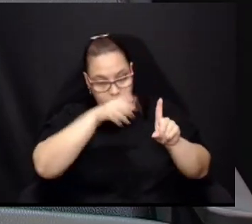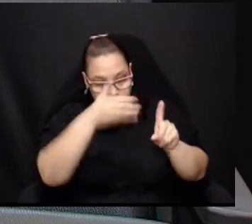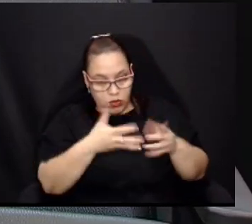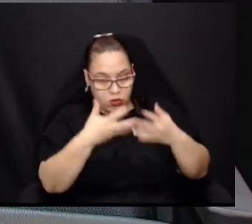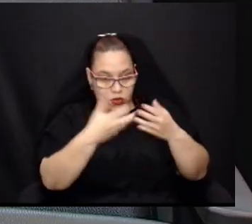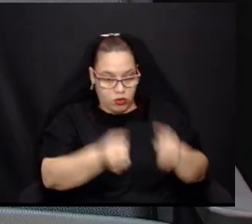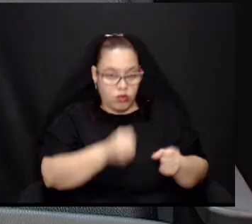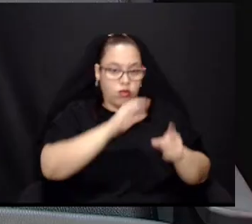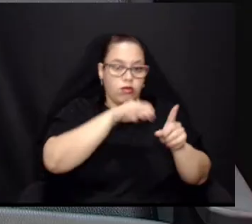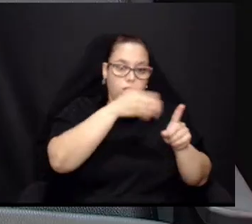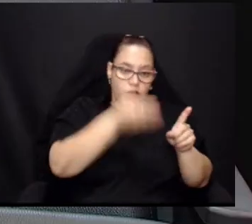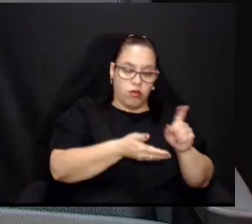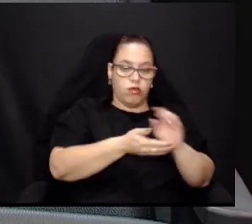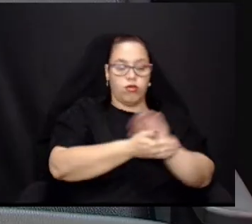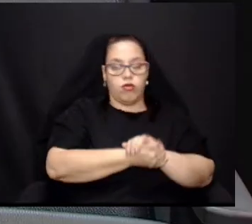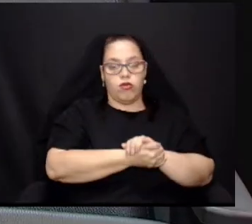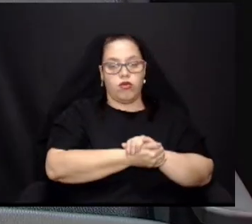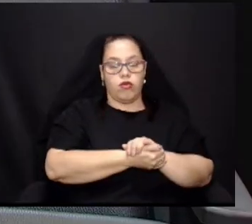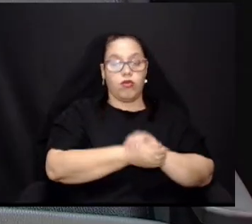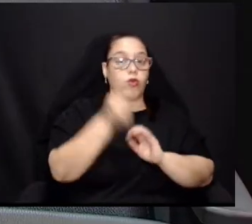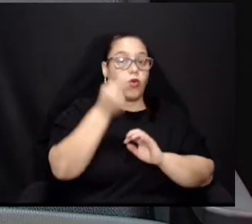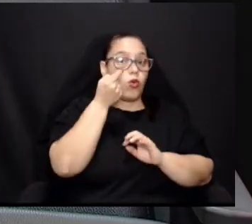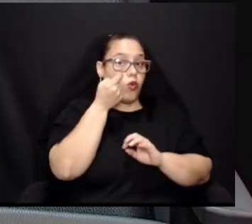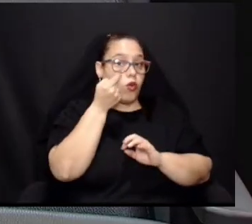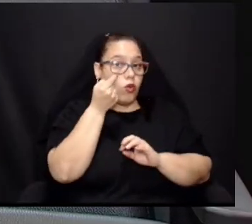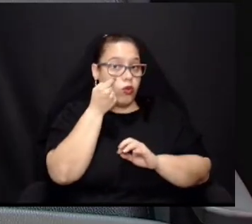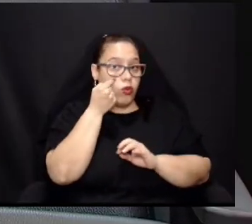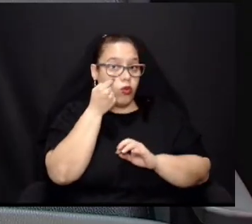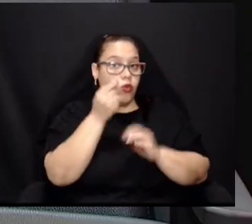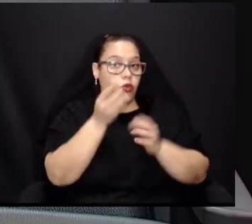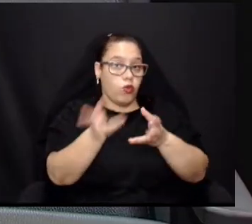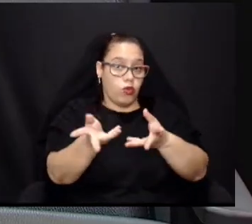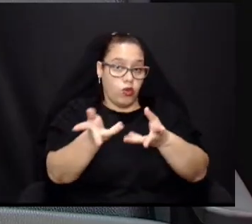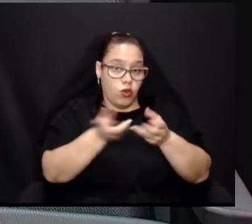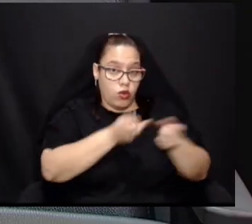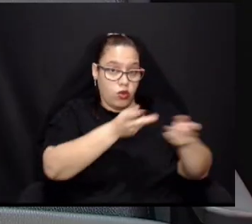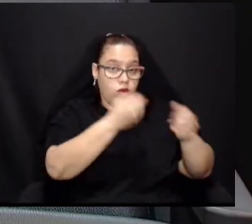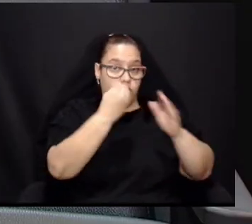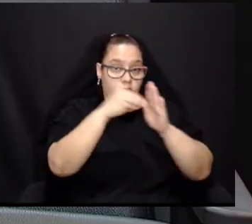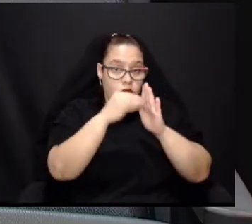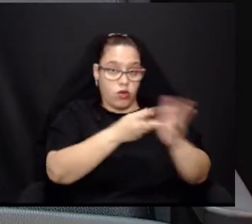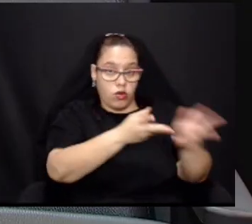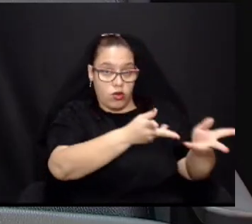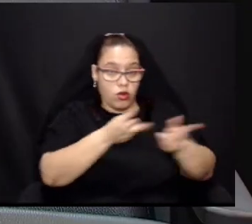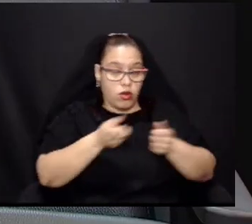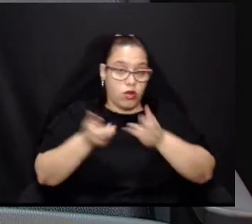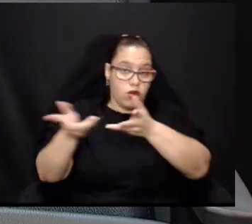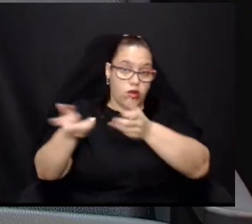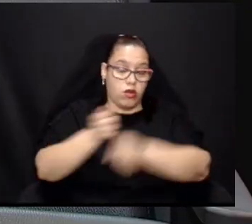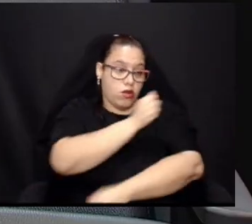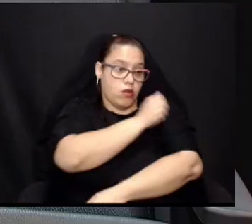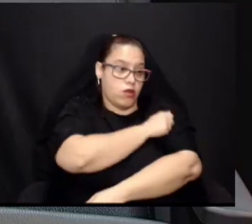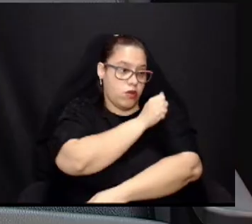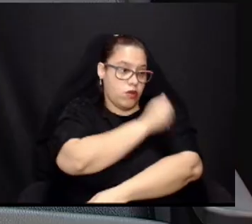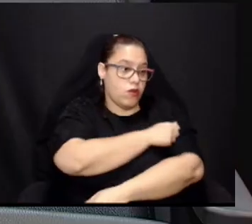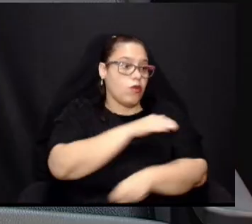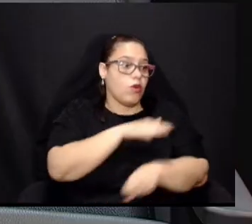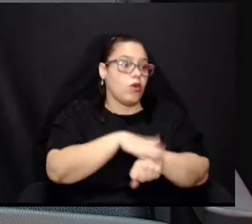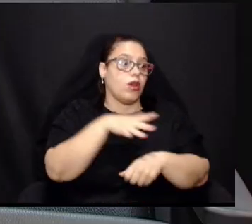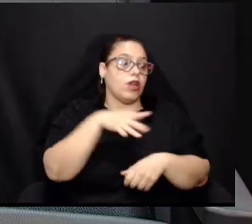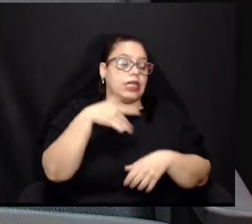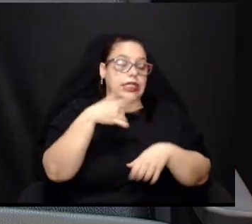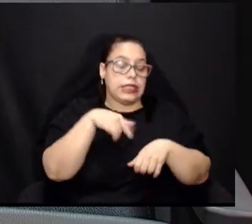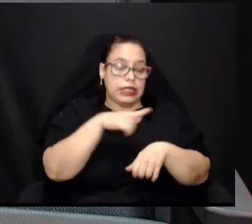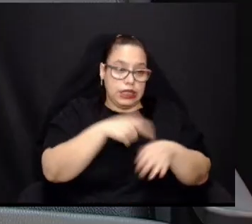honraria, verificar convites, envio de convites para autoridades. Então é uma das tarefas que mais consome nosso tempo hoje,